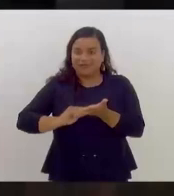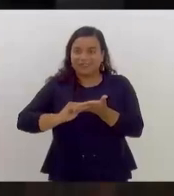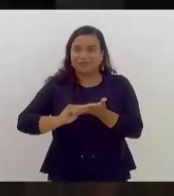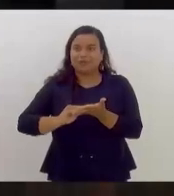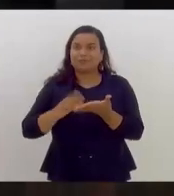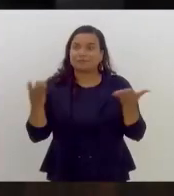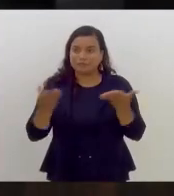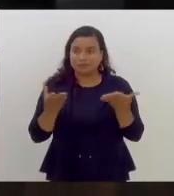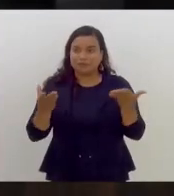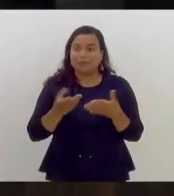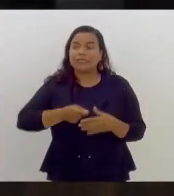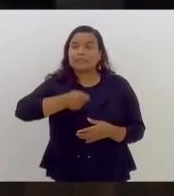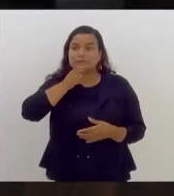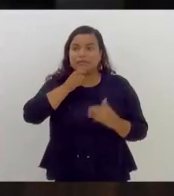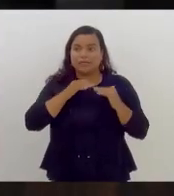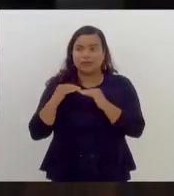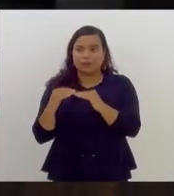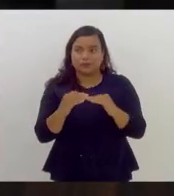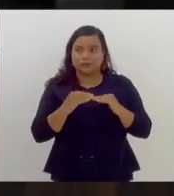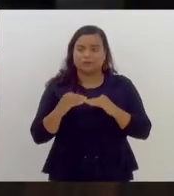dos 100 acordos.